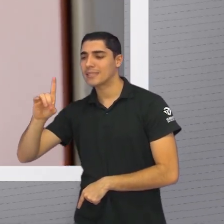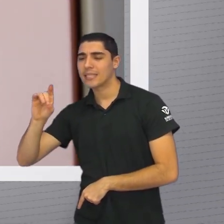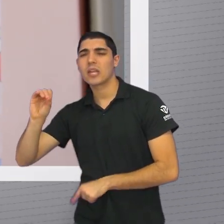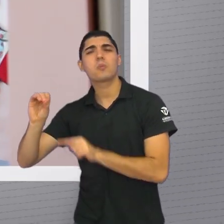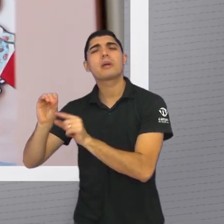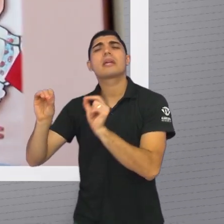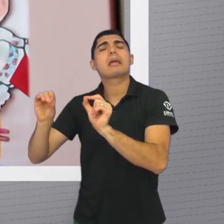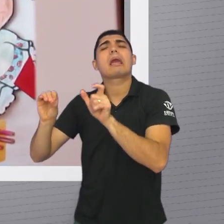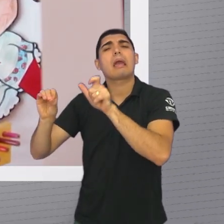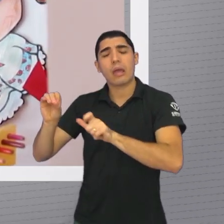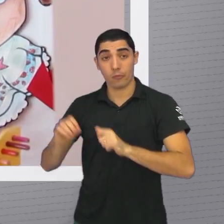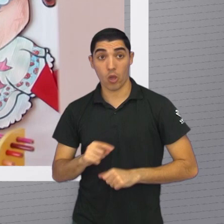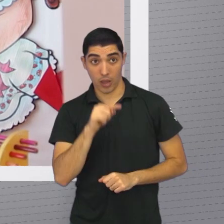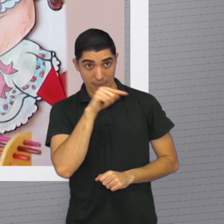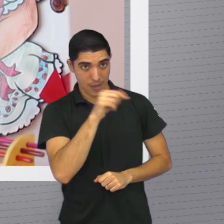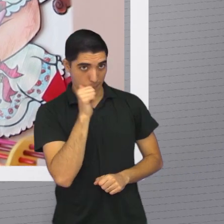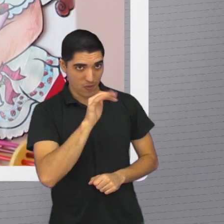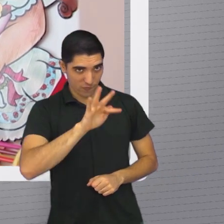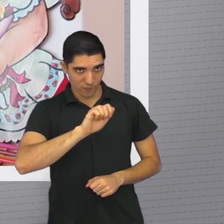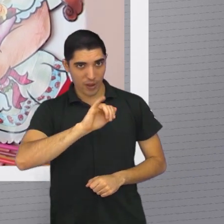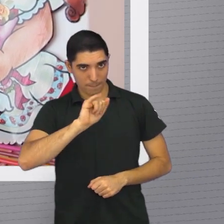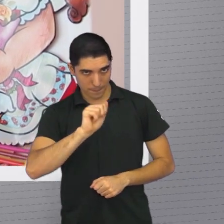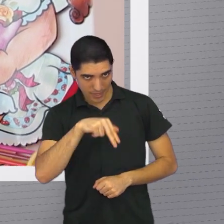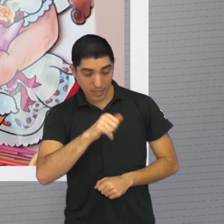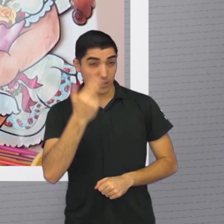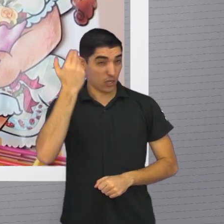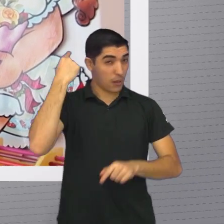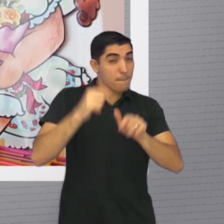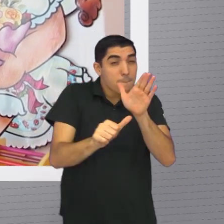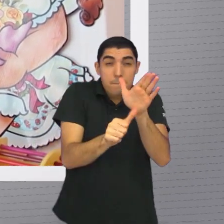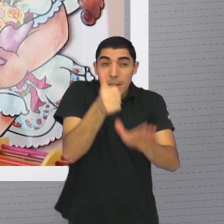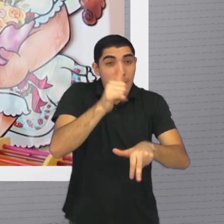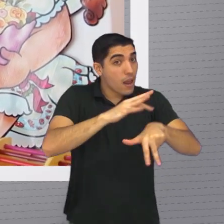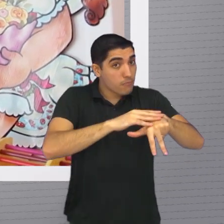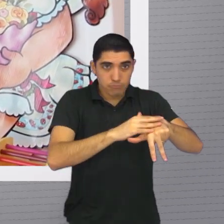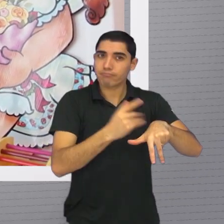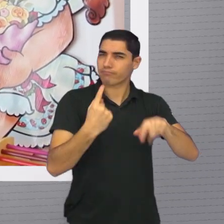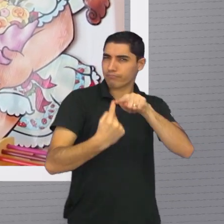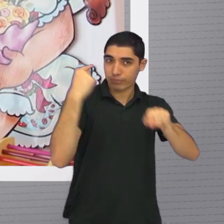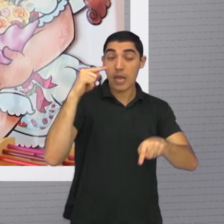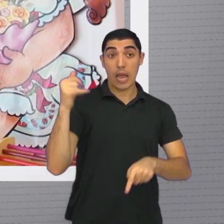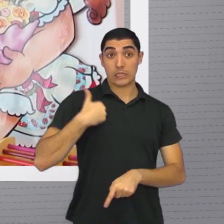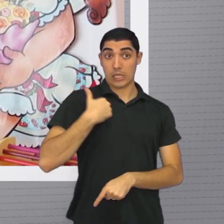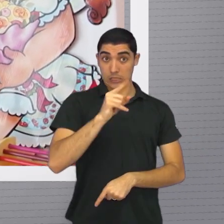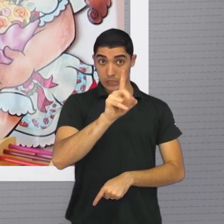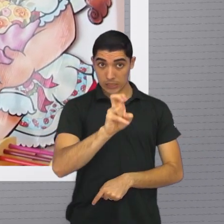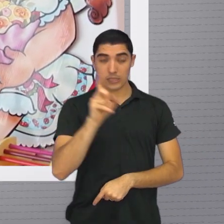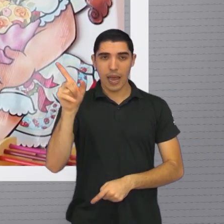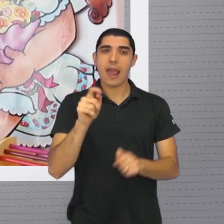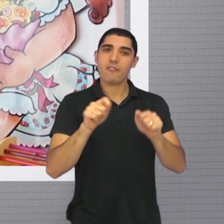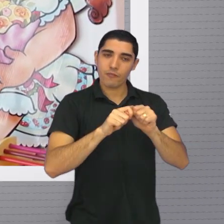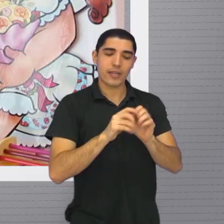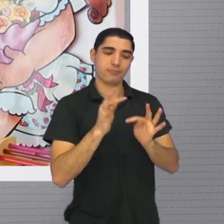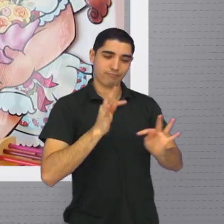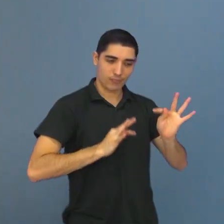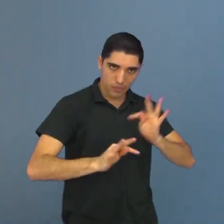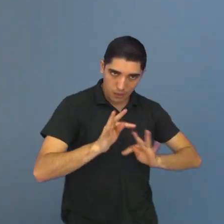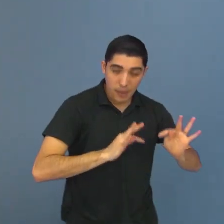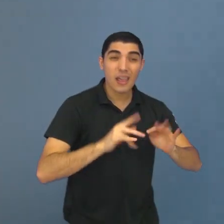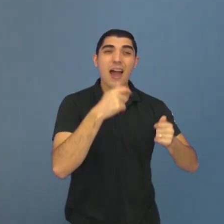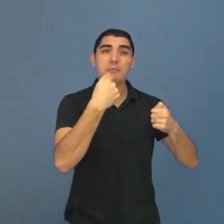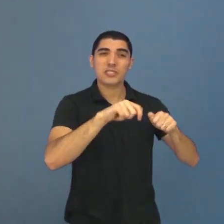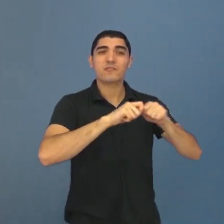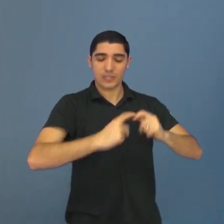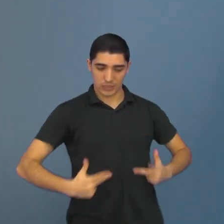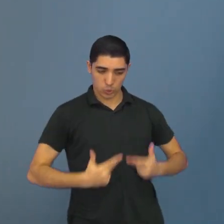Fabiana. Então, a Fabiana foi uma das primeiras pacientes, ela tinha 15 anos, e durante o tratamento ela precisou fazer